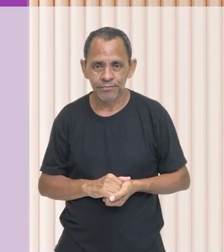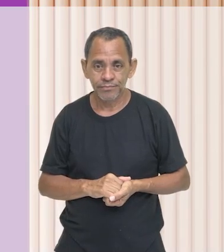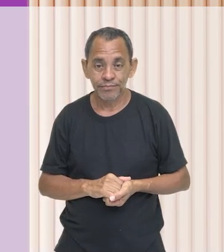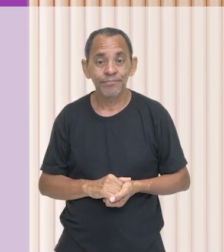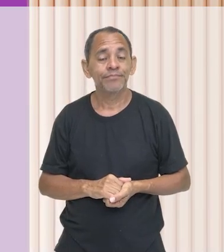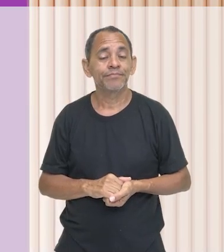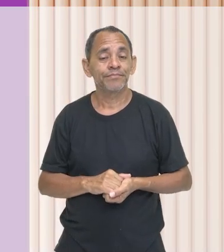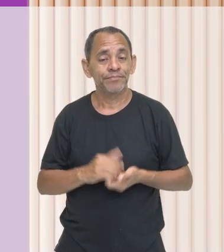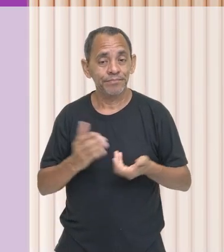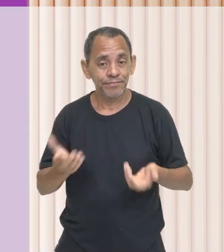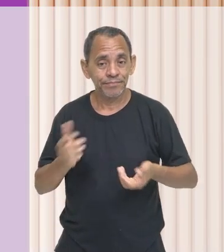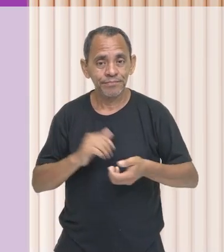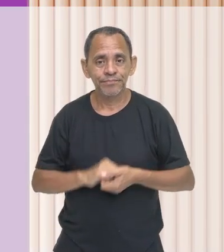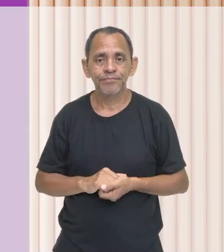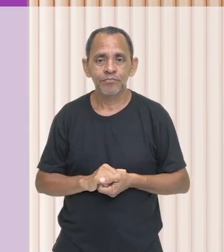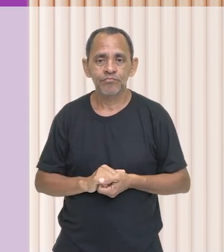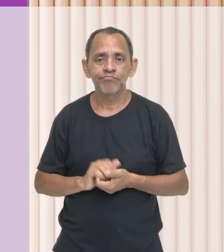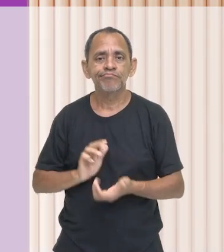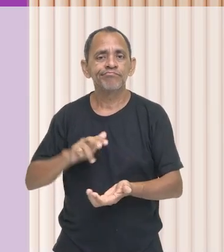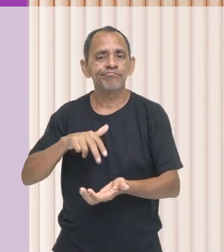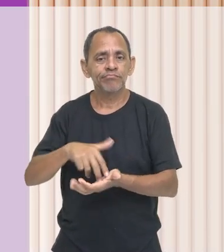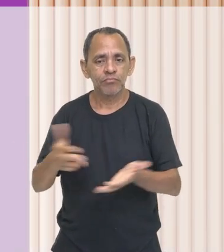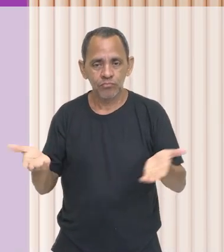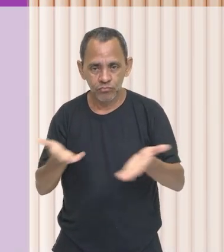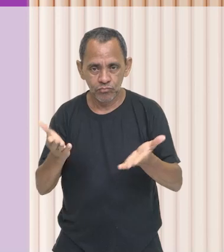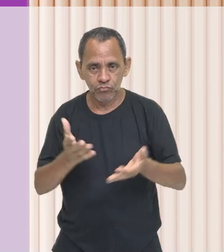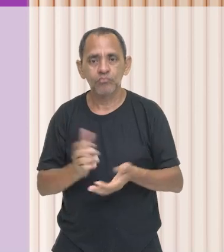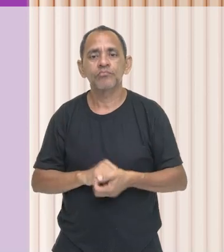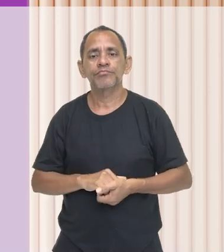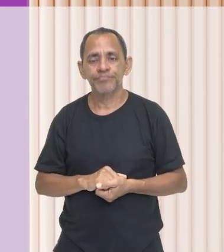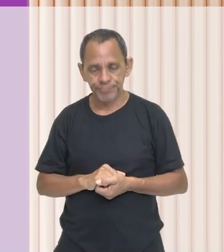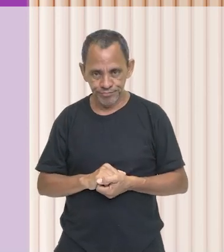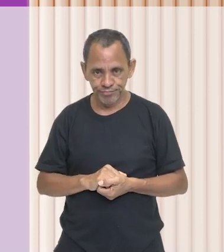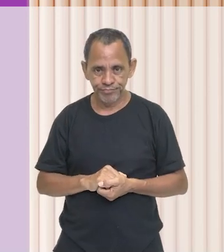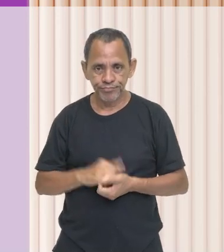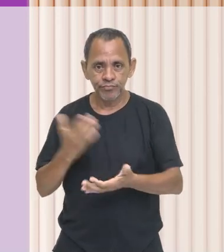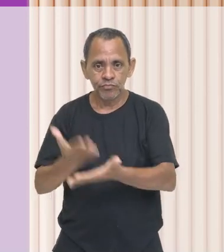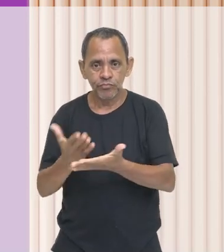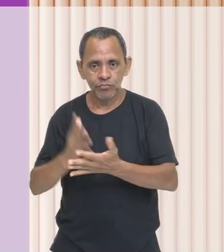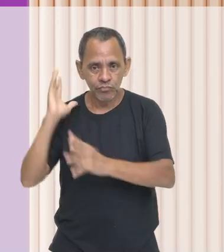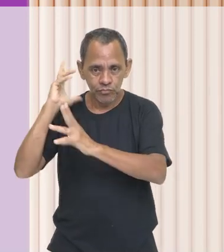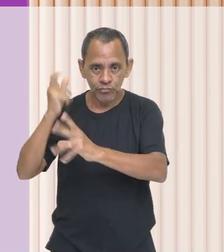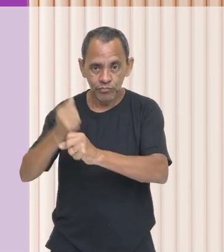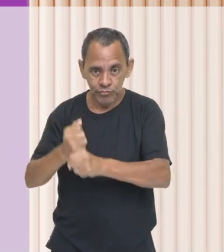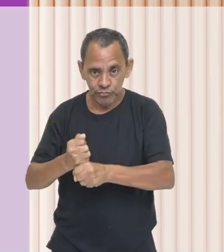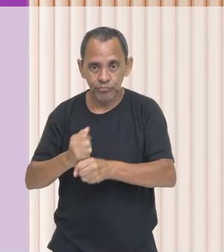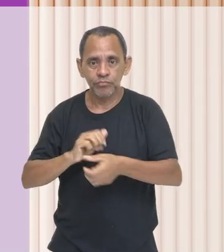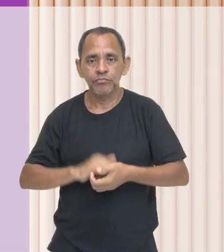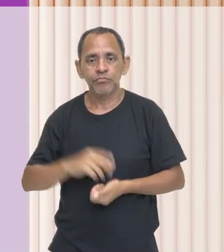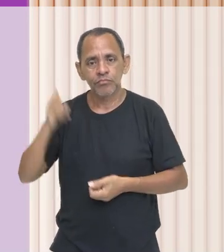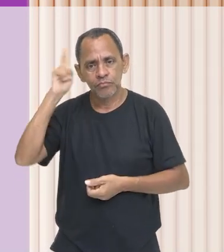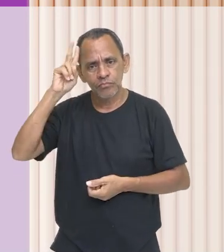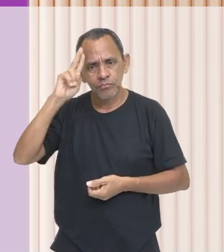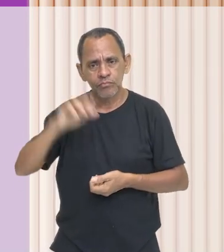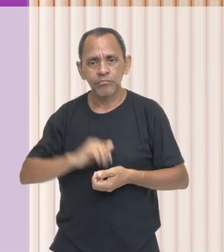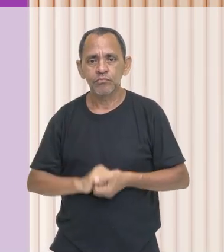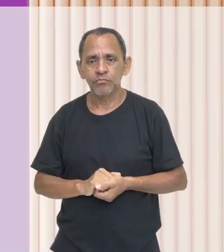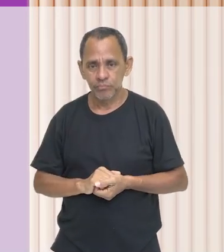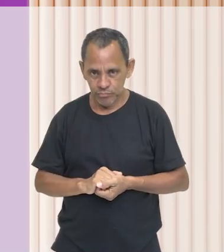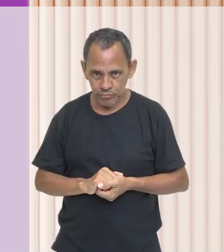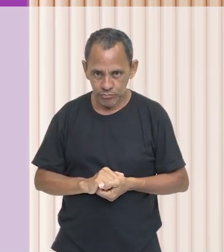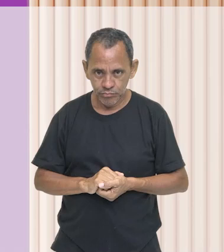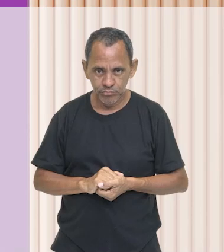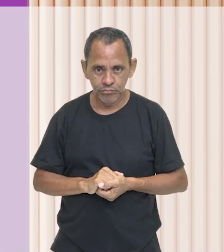Muito bem, meus queridos alunos, vamos aqui dar início à nossa aula de revisão, tudo bem? Lembrando, que na nossa terceira unidade